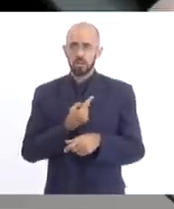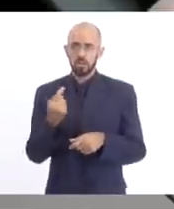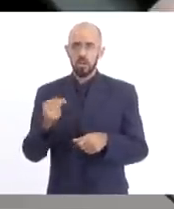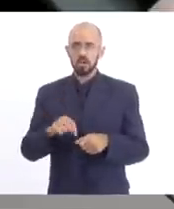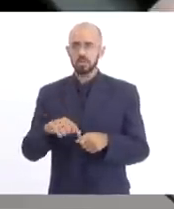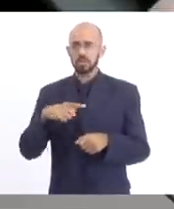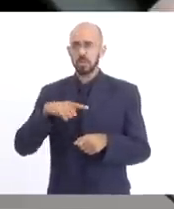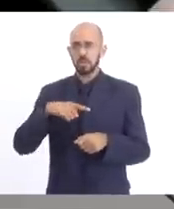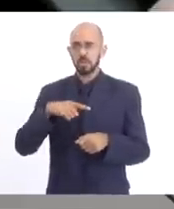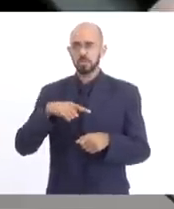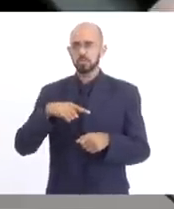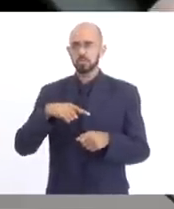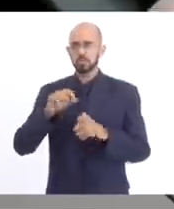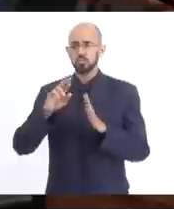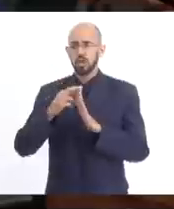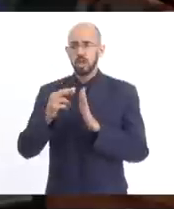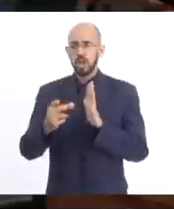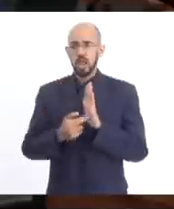robusto.